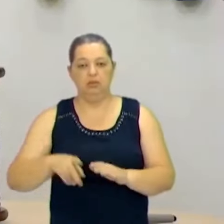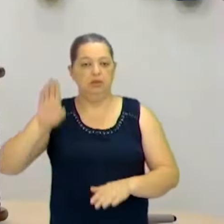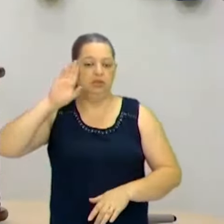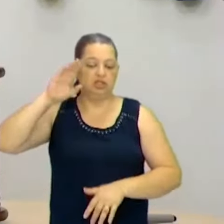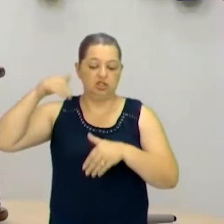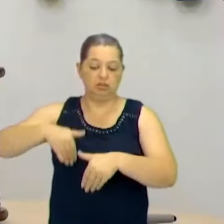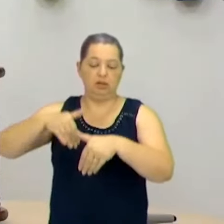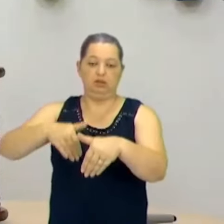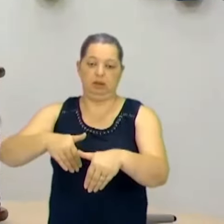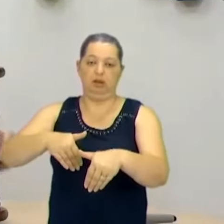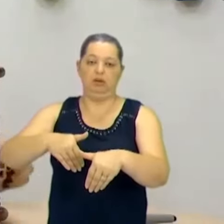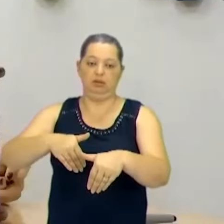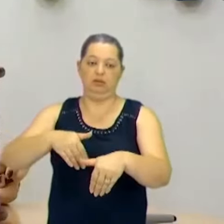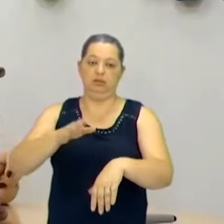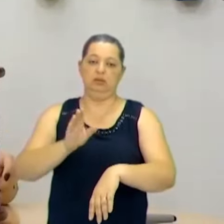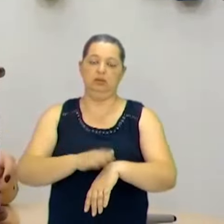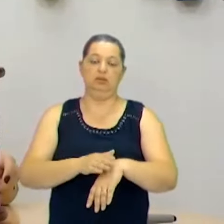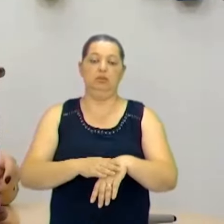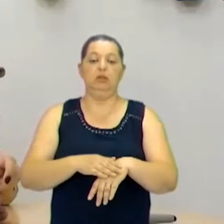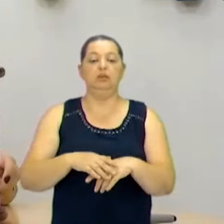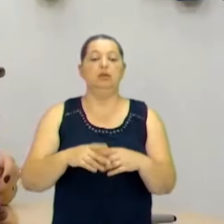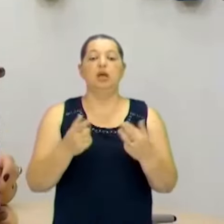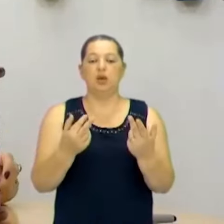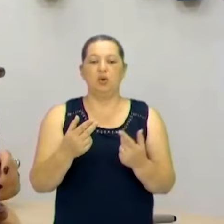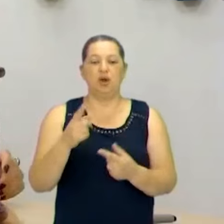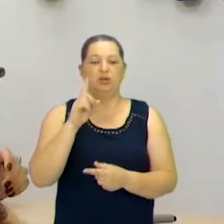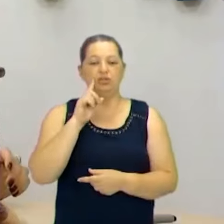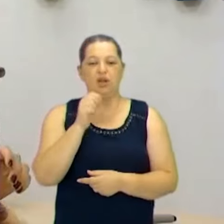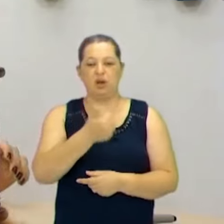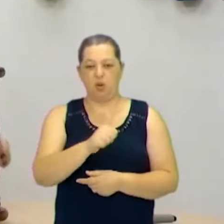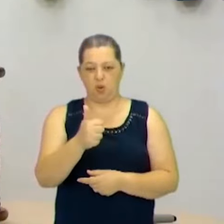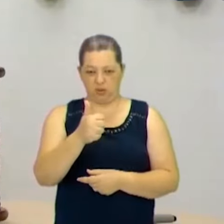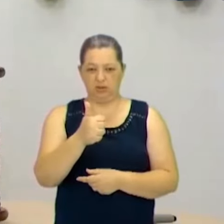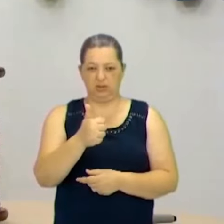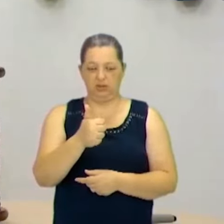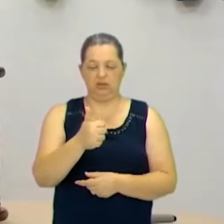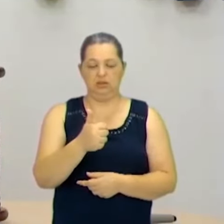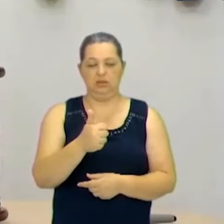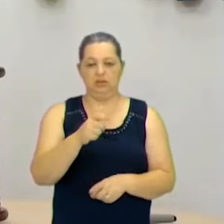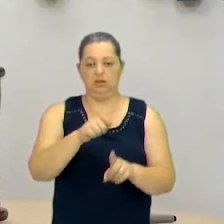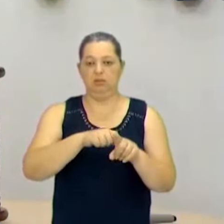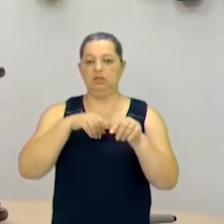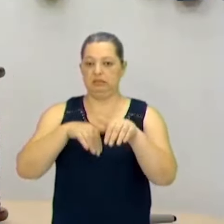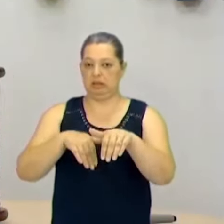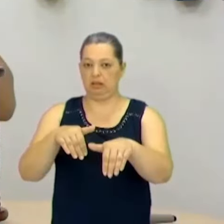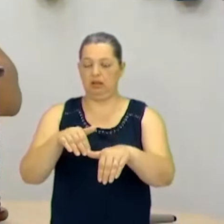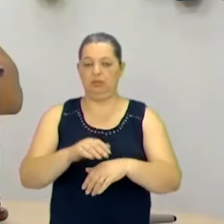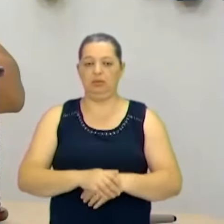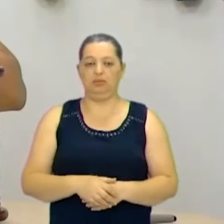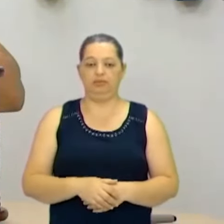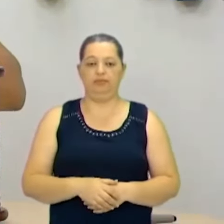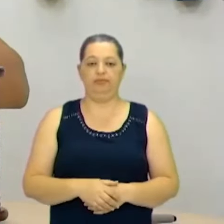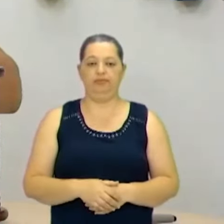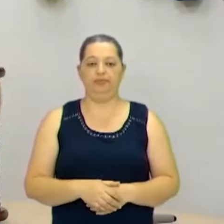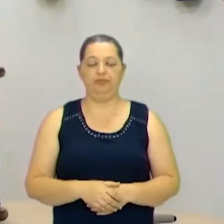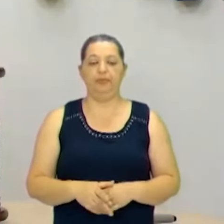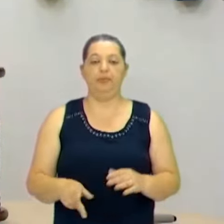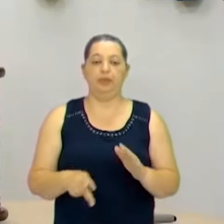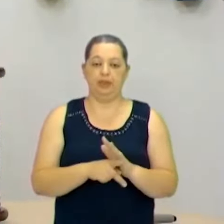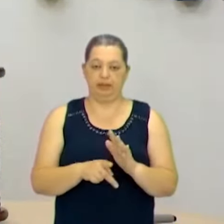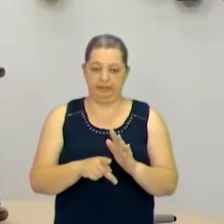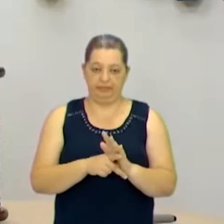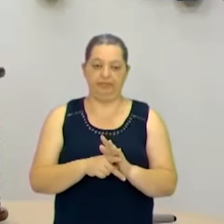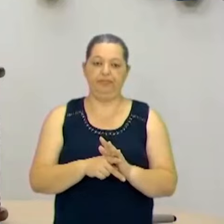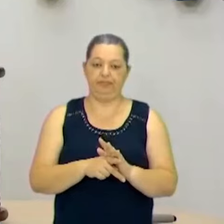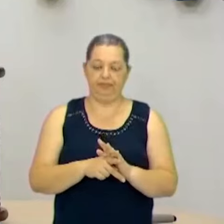mandam recados. O 11 de setembro, ele é muito comentado justamente porque, assim, foi a repercussão da